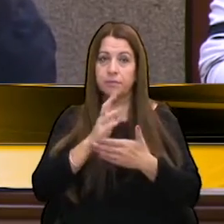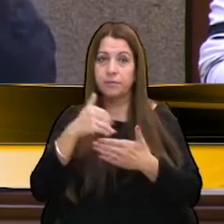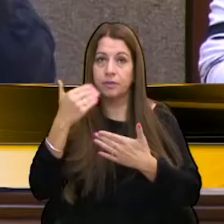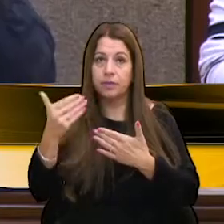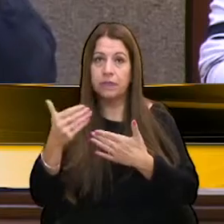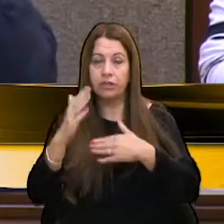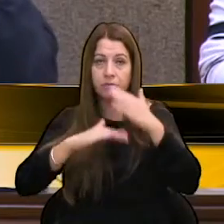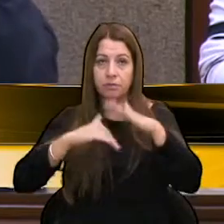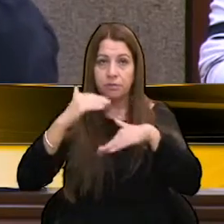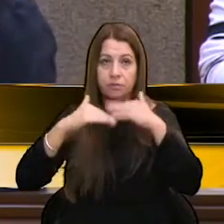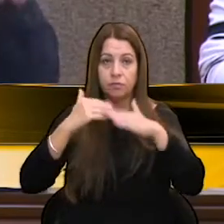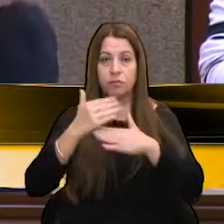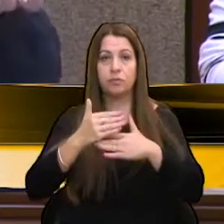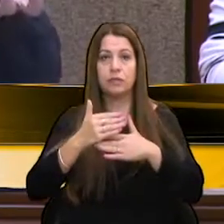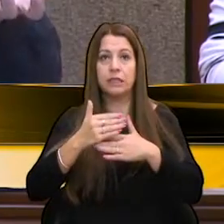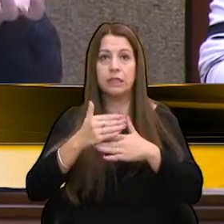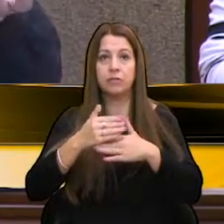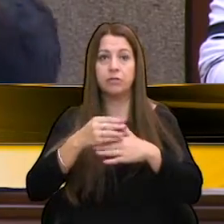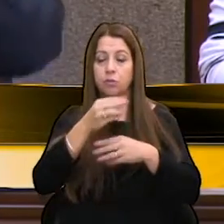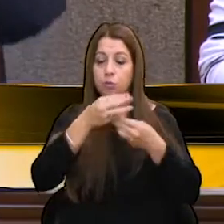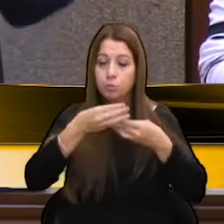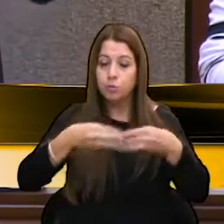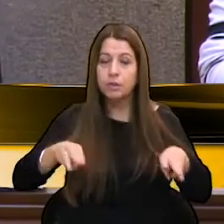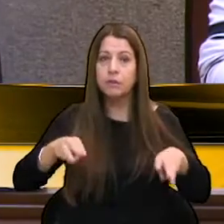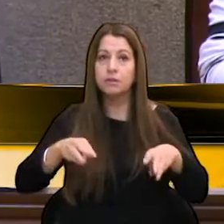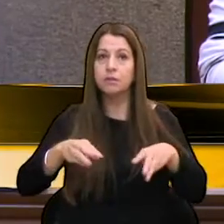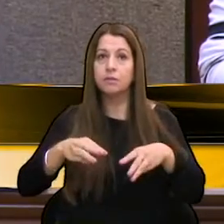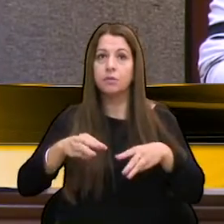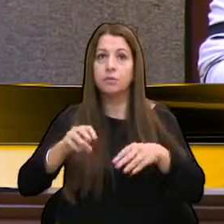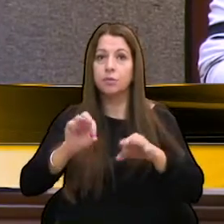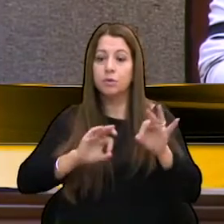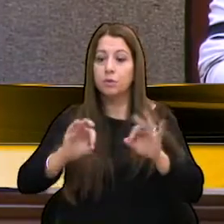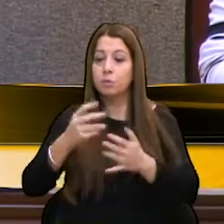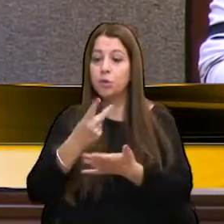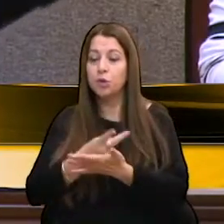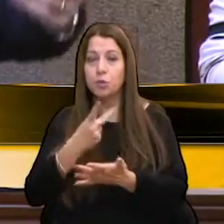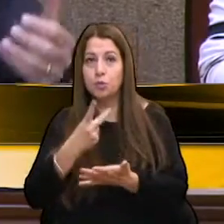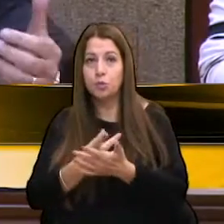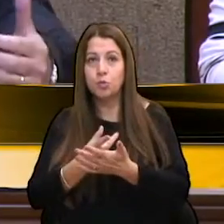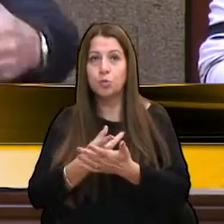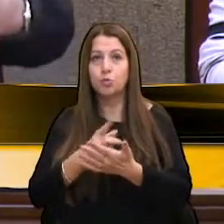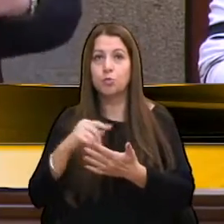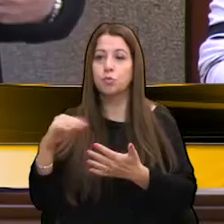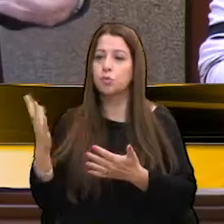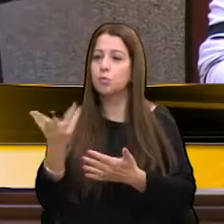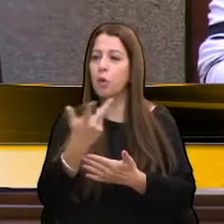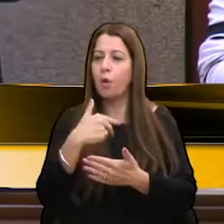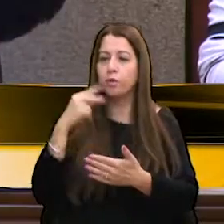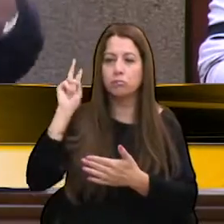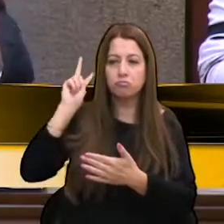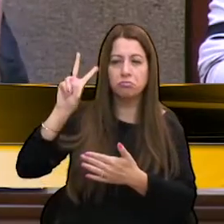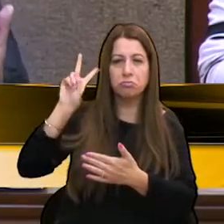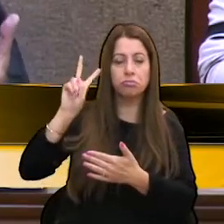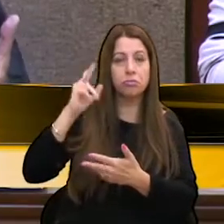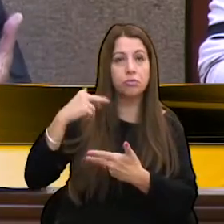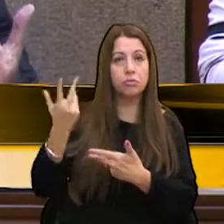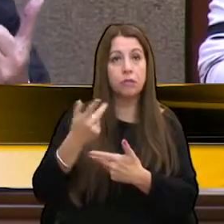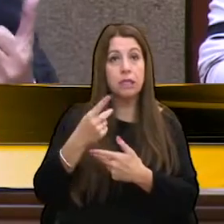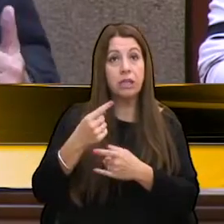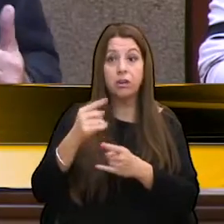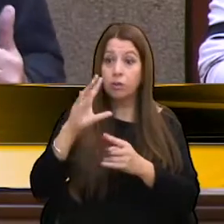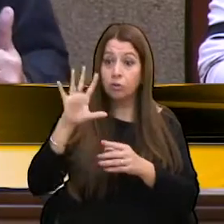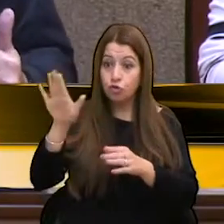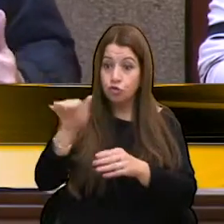fora construírem os seus museus, dos seus produtos ao longo da história, e elas atraem turistas,